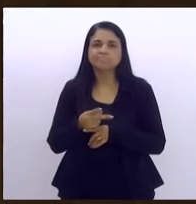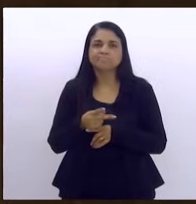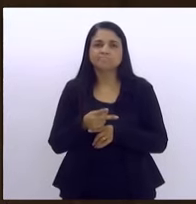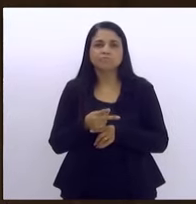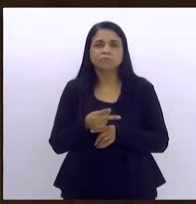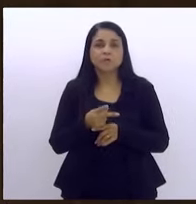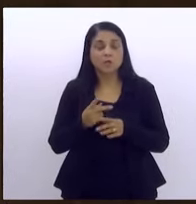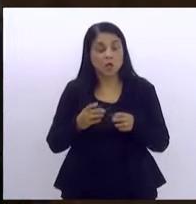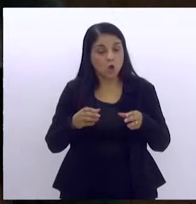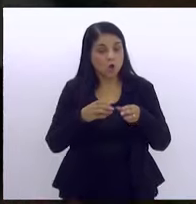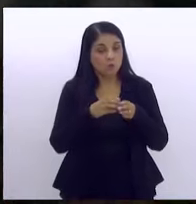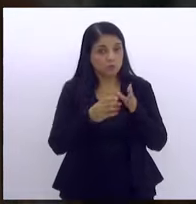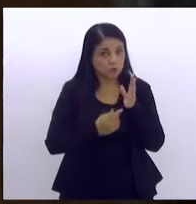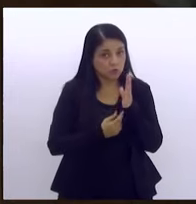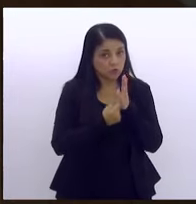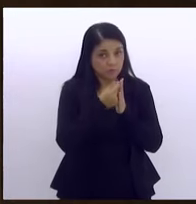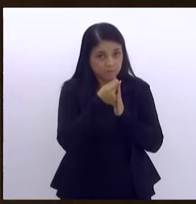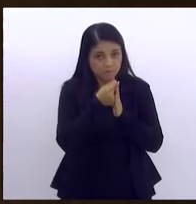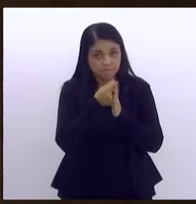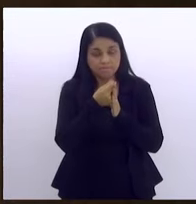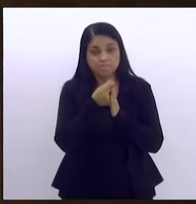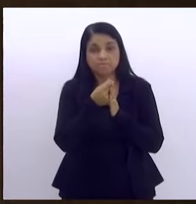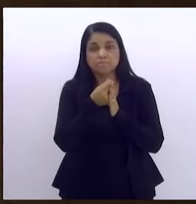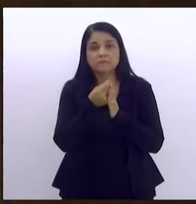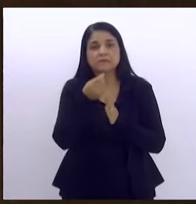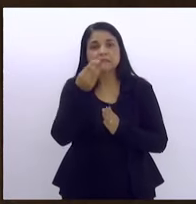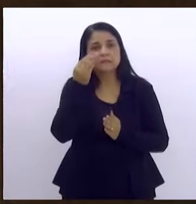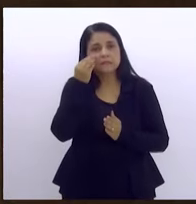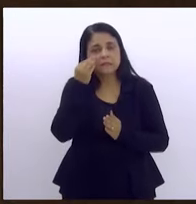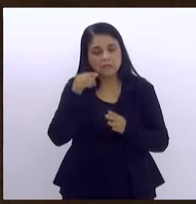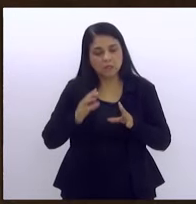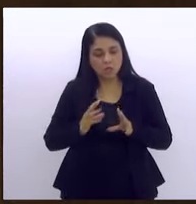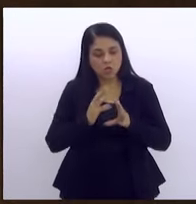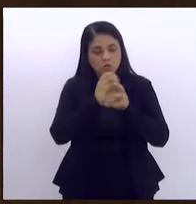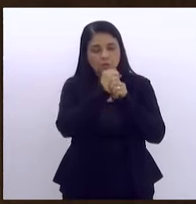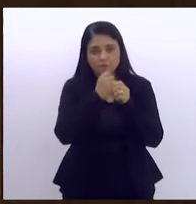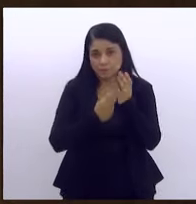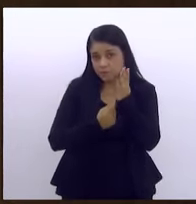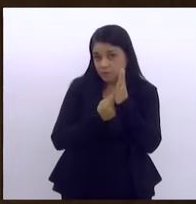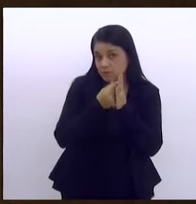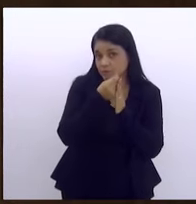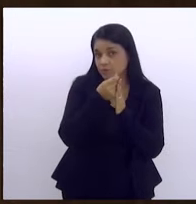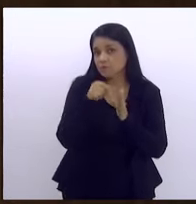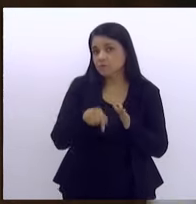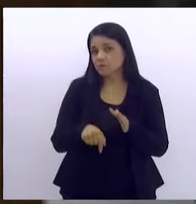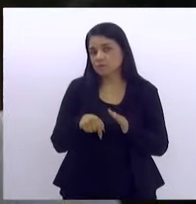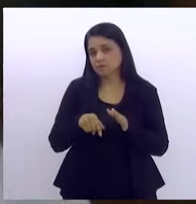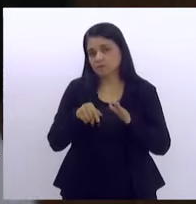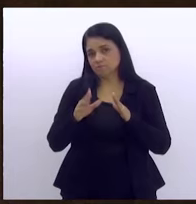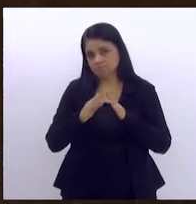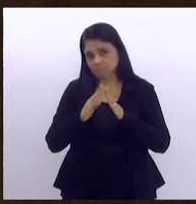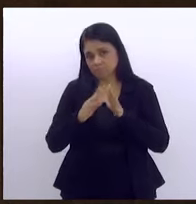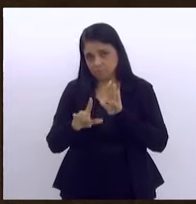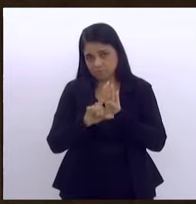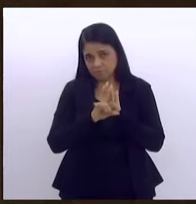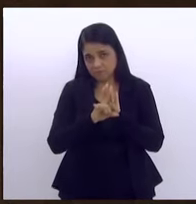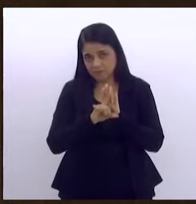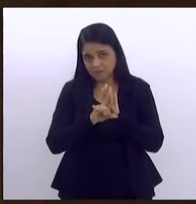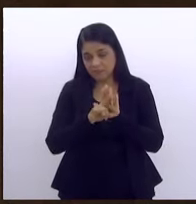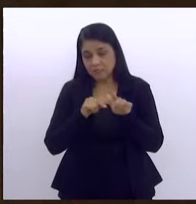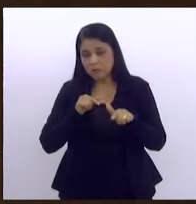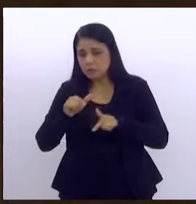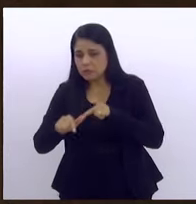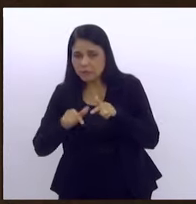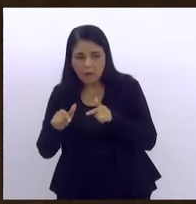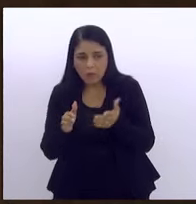Orçamento, pela primeira vez tentar trazer um orçamento para essa casa em que a gente não trabalhe com receitas que a